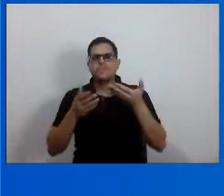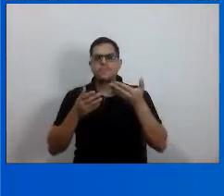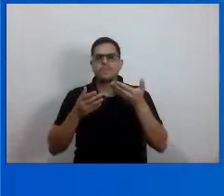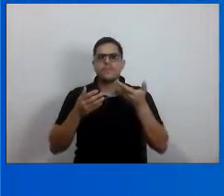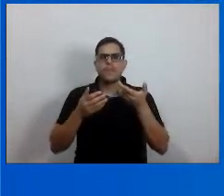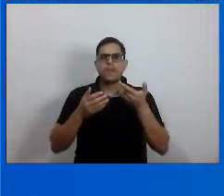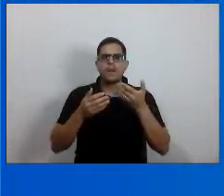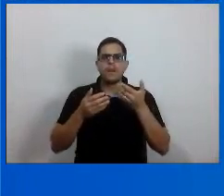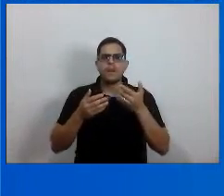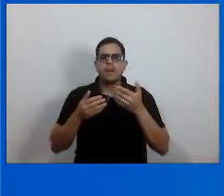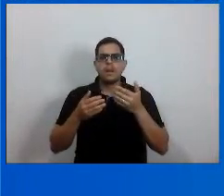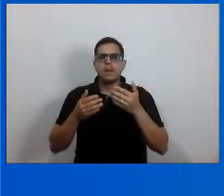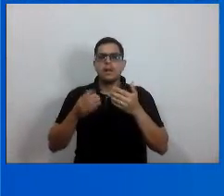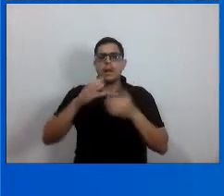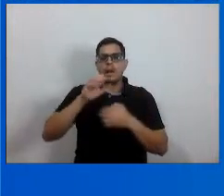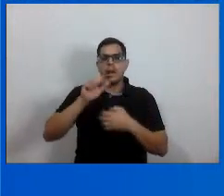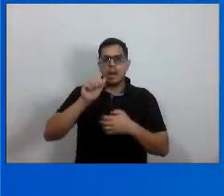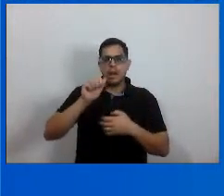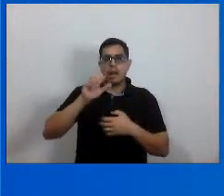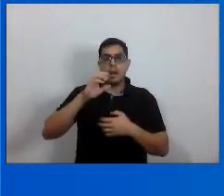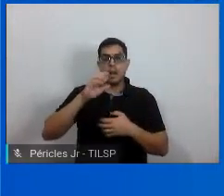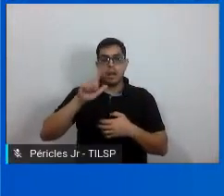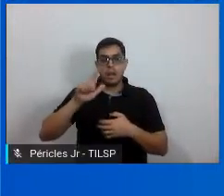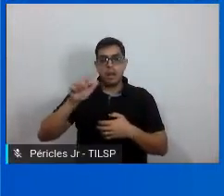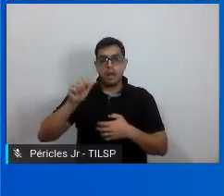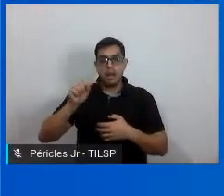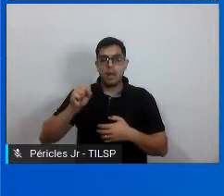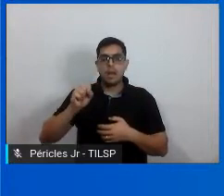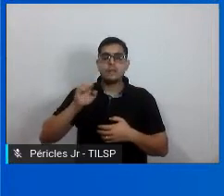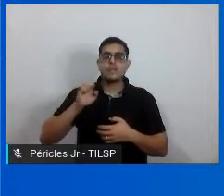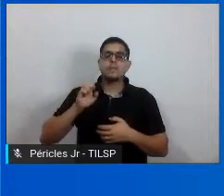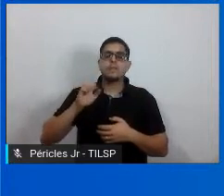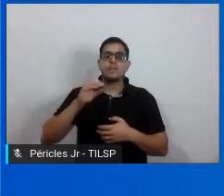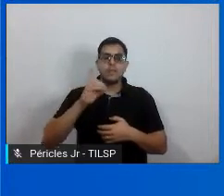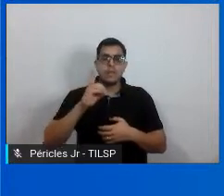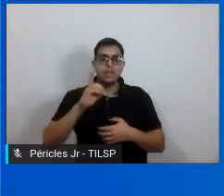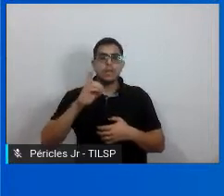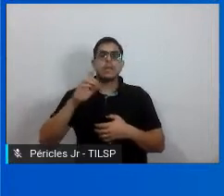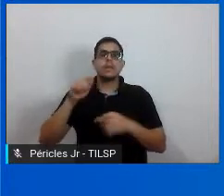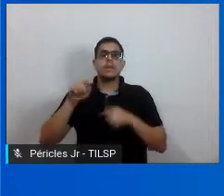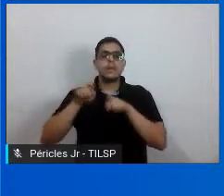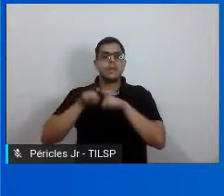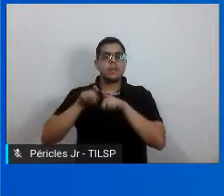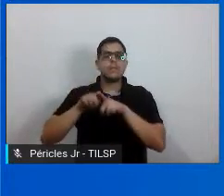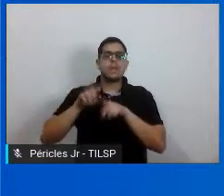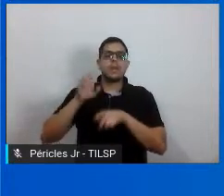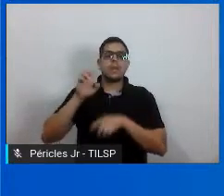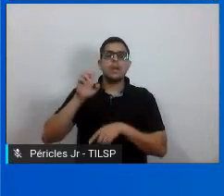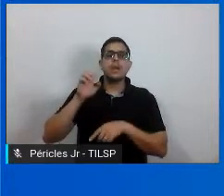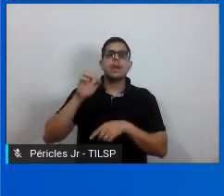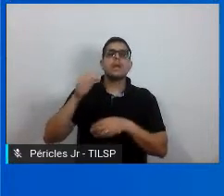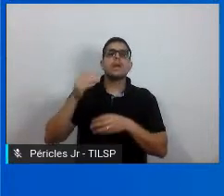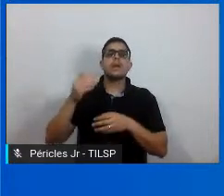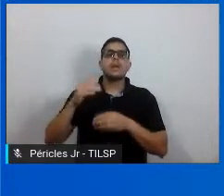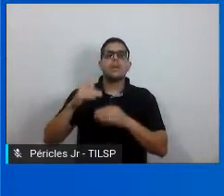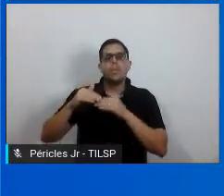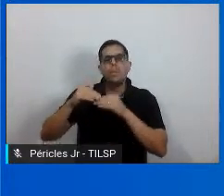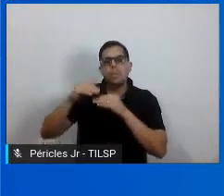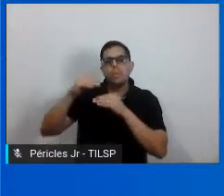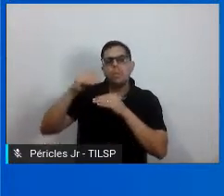o acesso ao computador entre 2017 e 2019 ainda assim é muito distante das demais classes